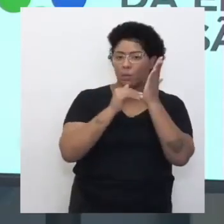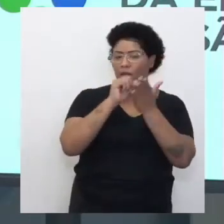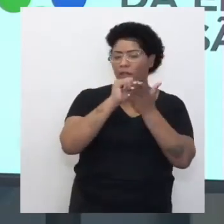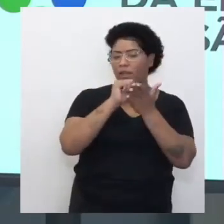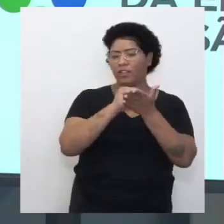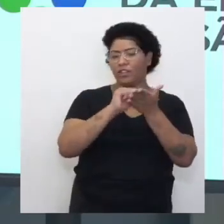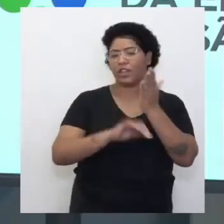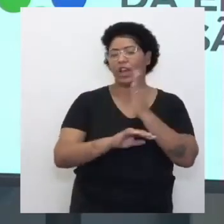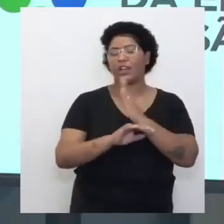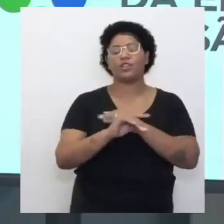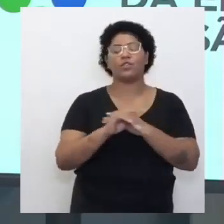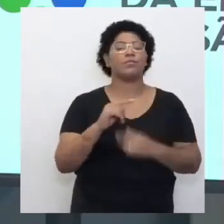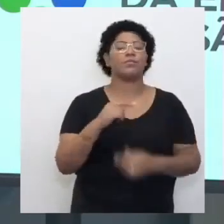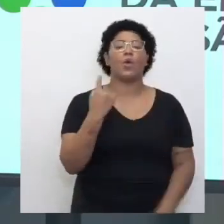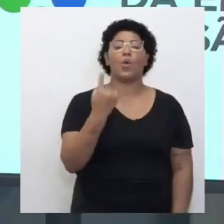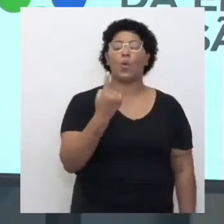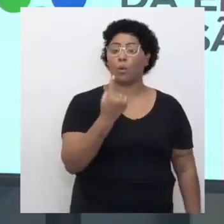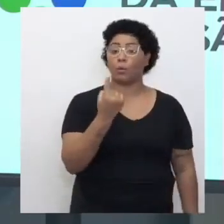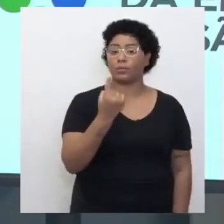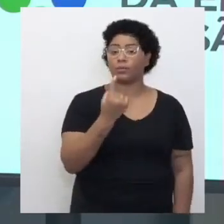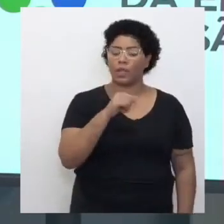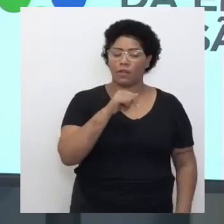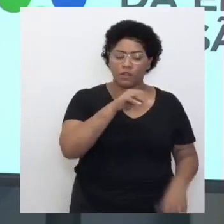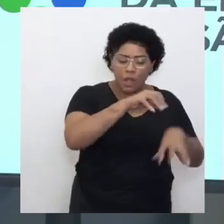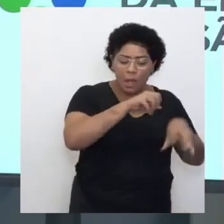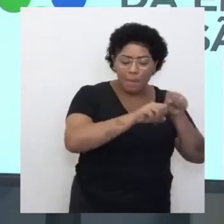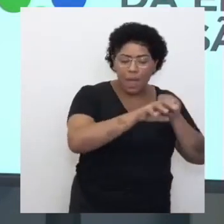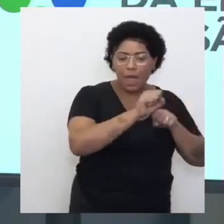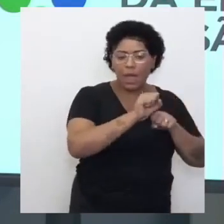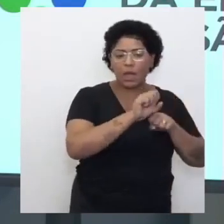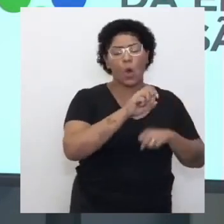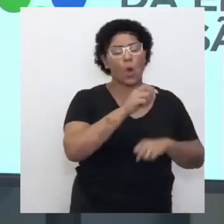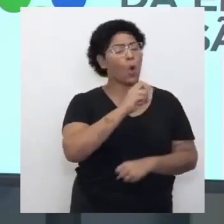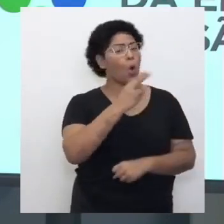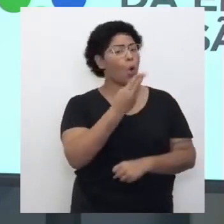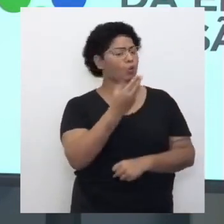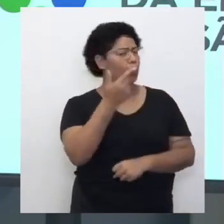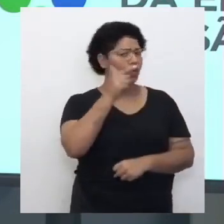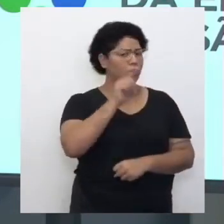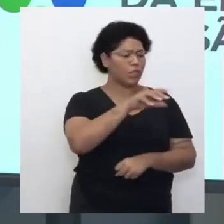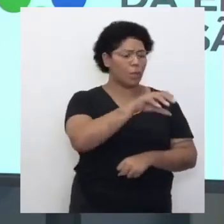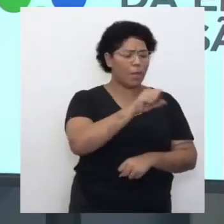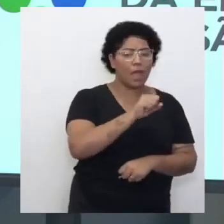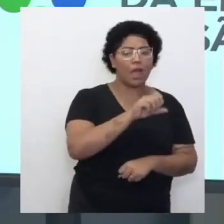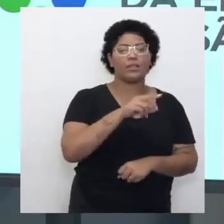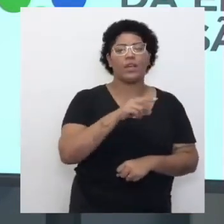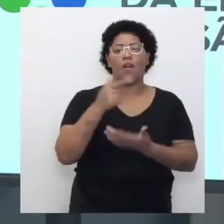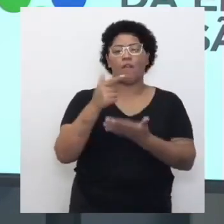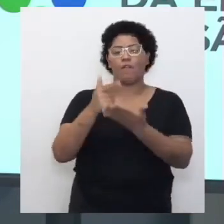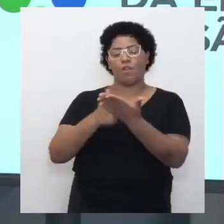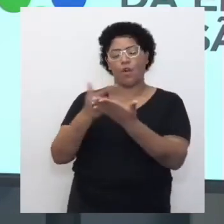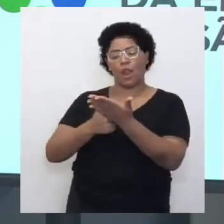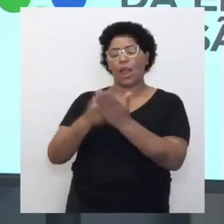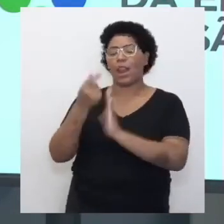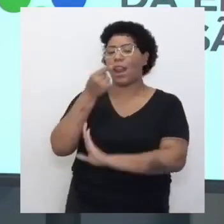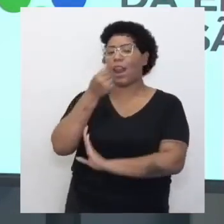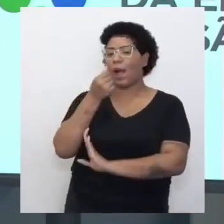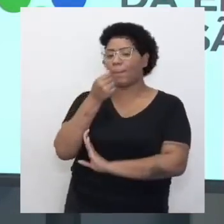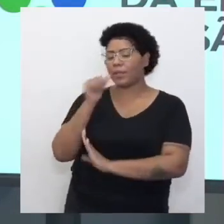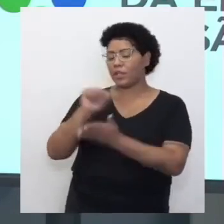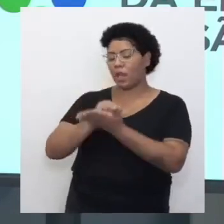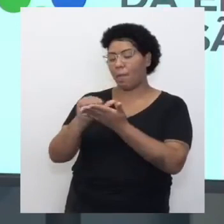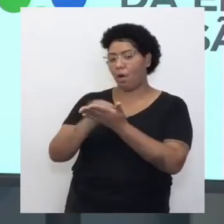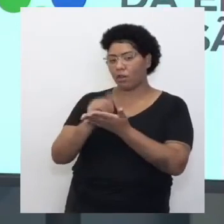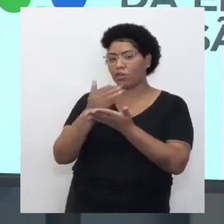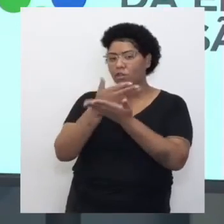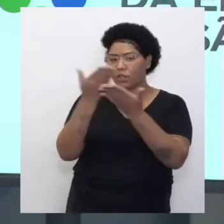Então, se você já pegou esse seu material, separe ele aí. Se não, separe folhas, lápis, borracha e caneta e você acompanha a